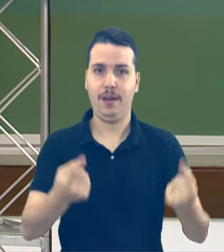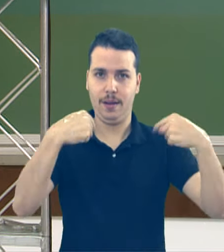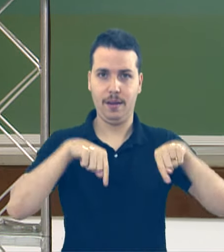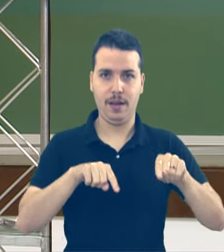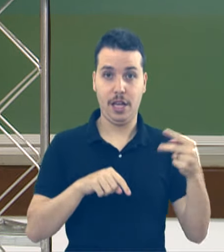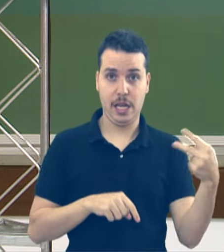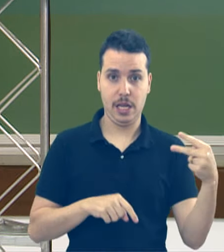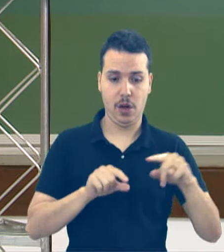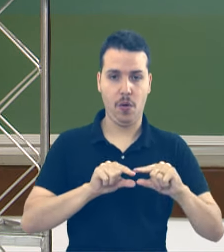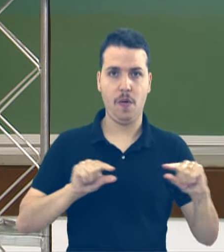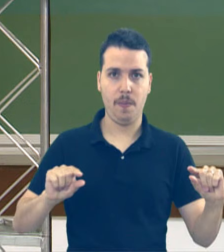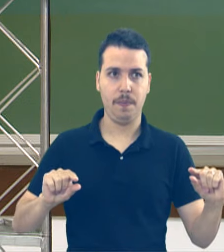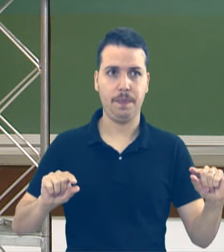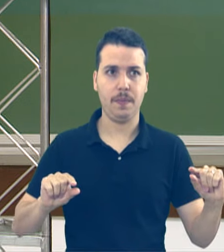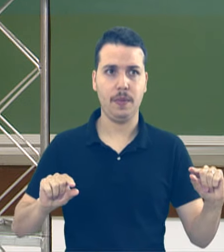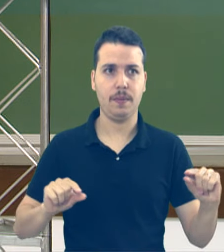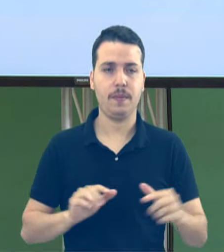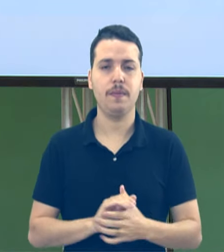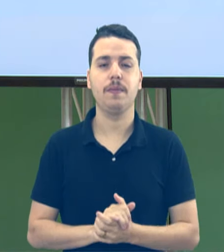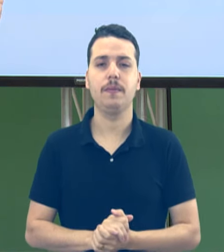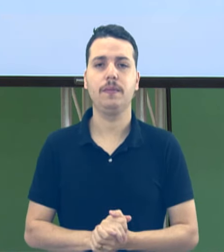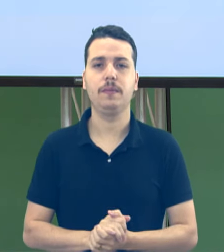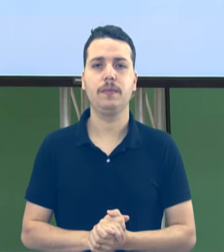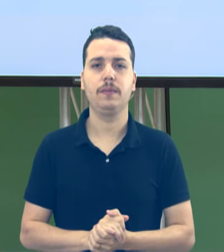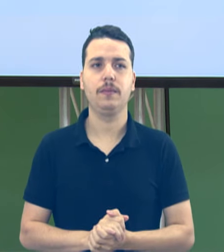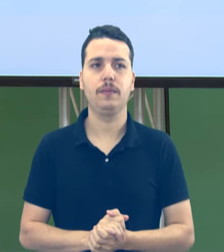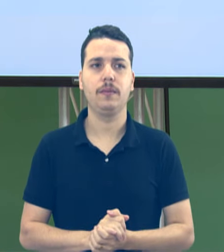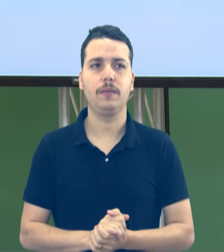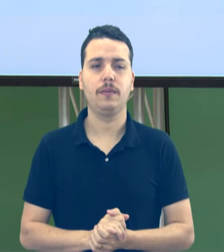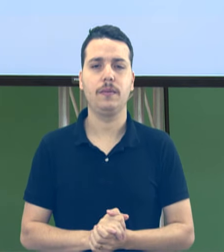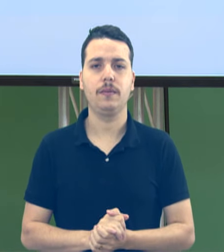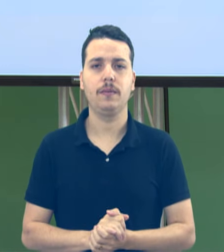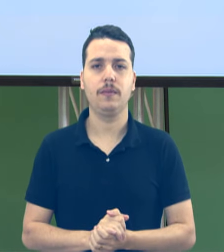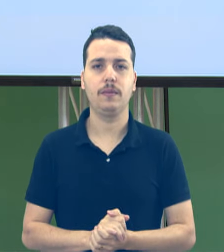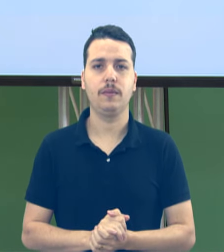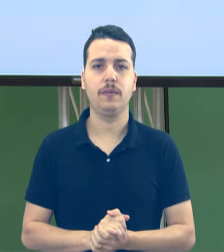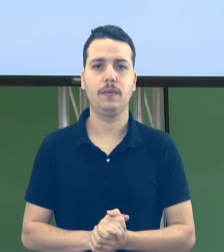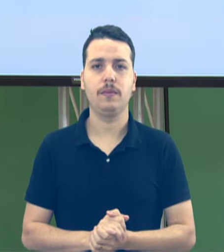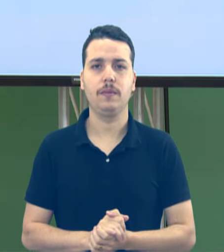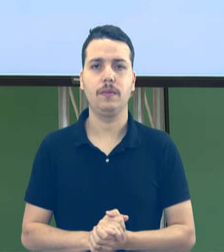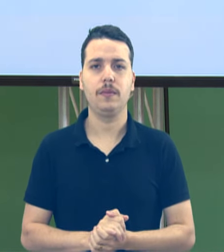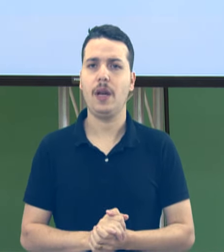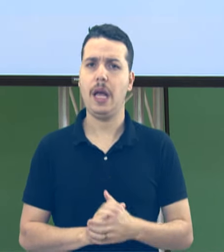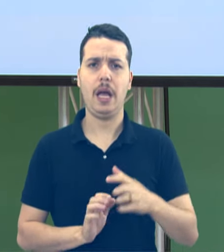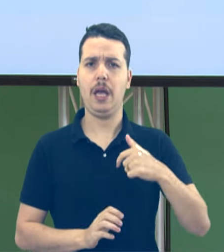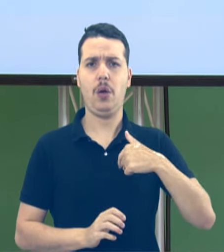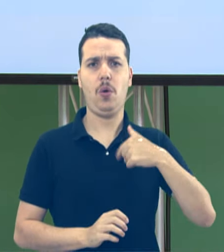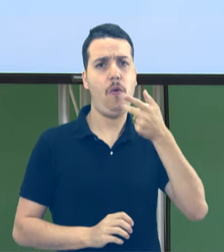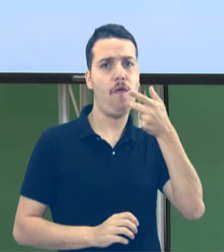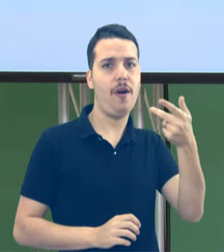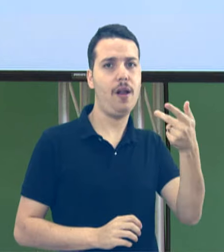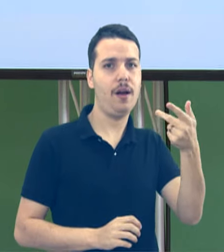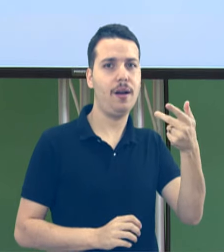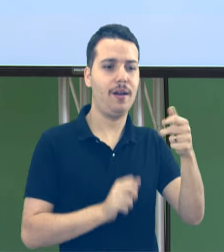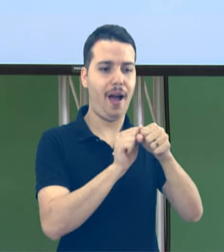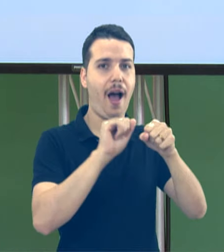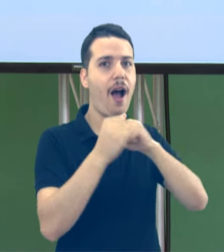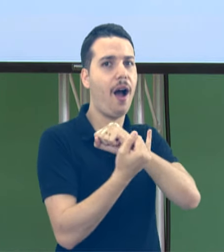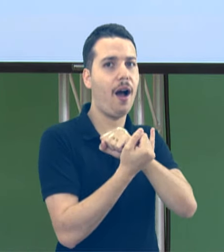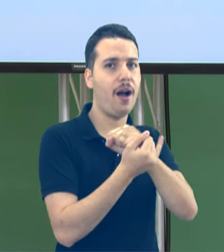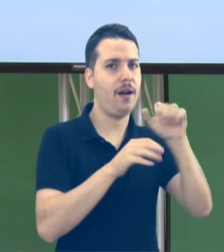no segundo exemplo, el espanhol me encanta. Eu não estou mais falando do adjetivo